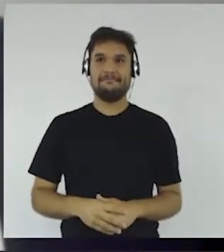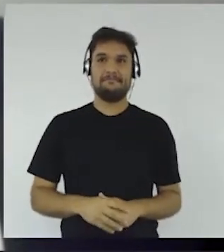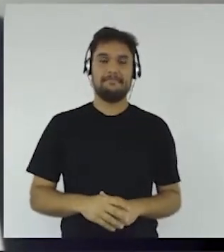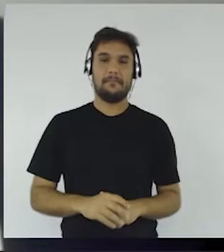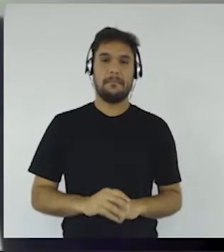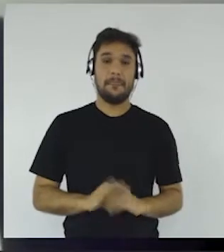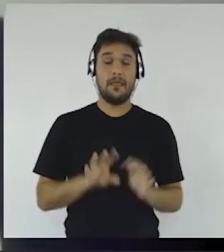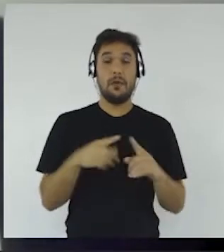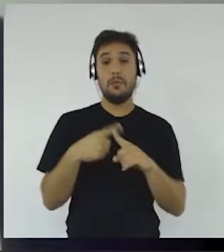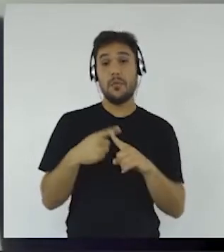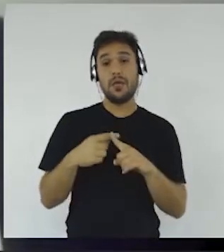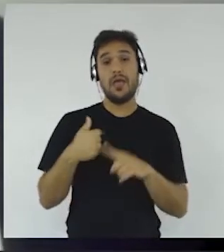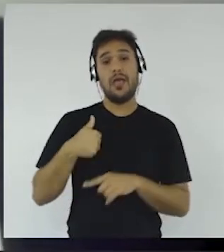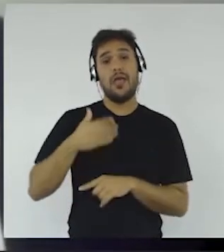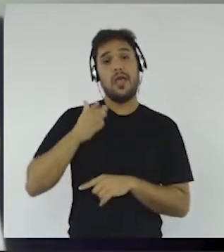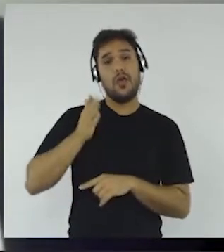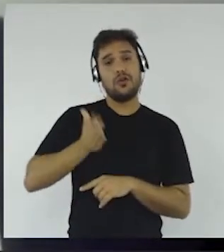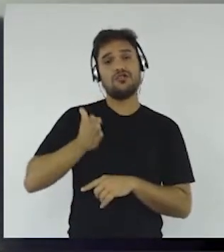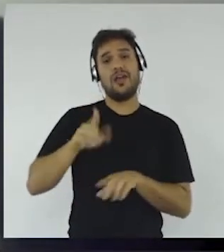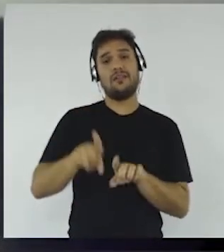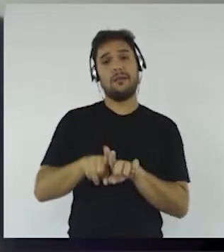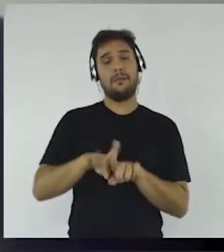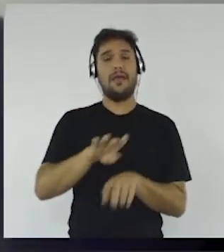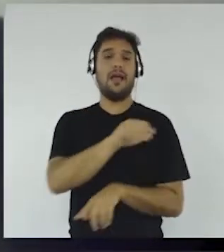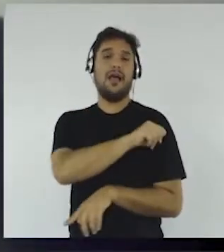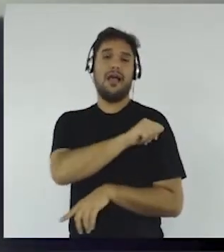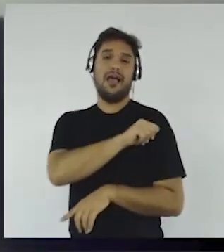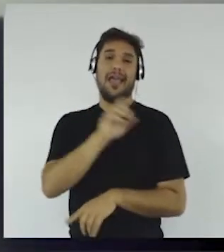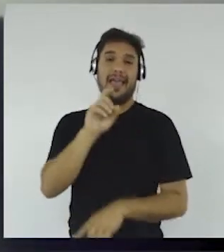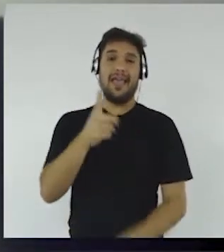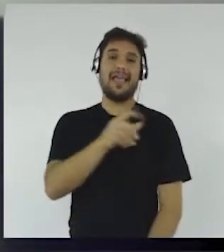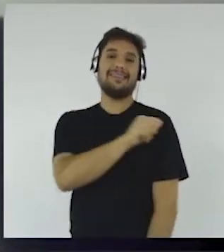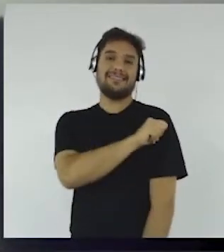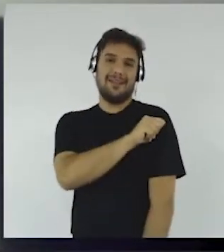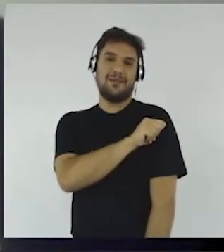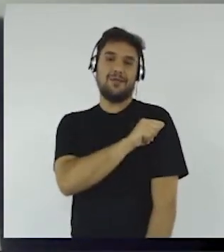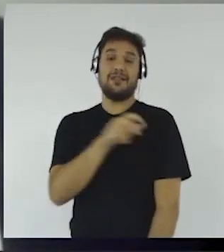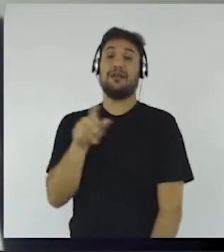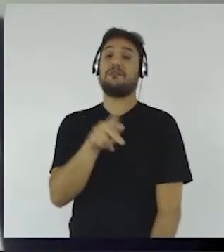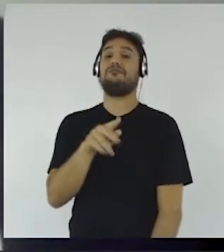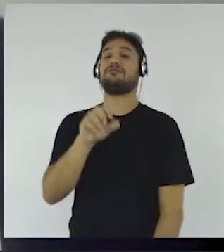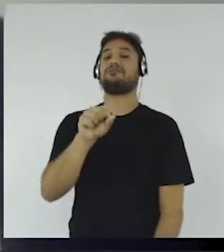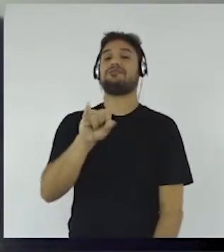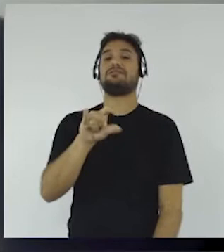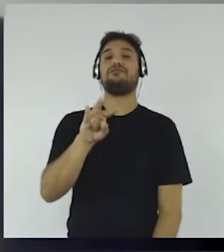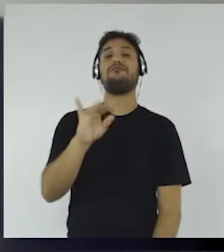até porque eu também fui aluna do professor Silvio,